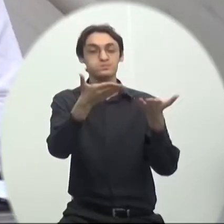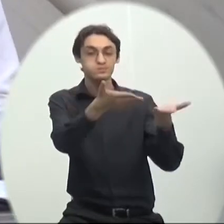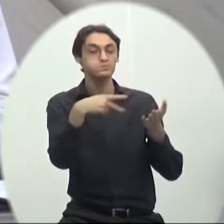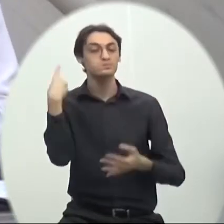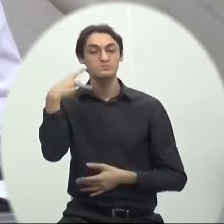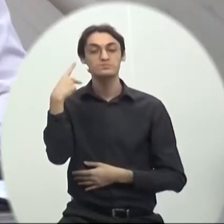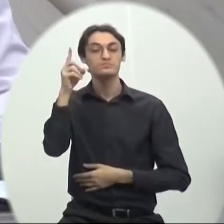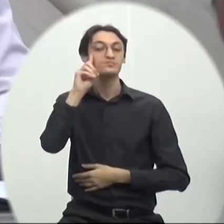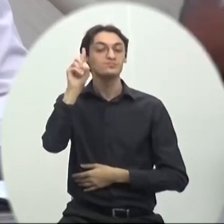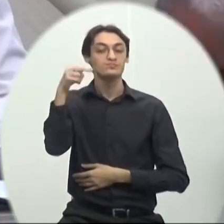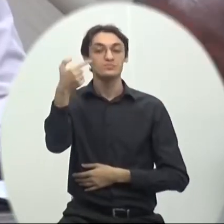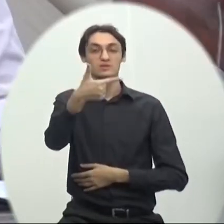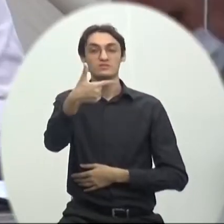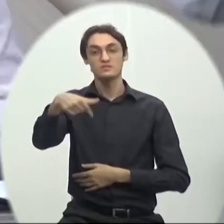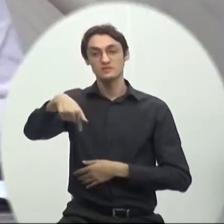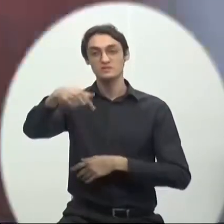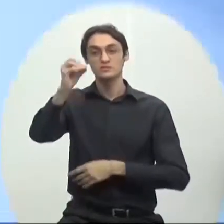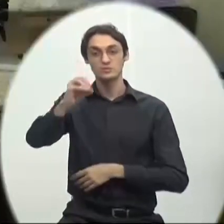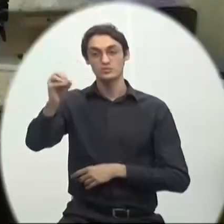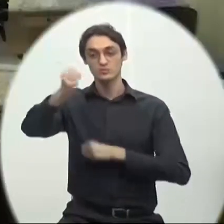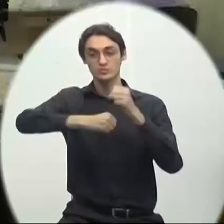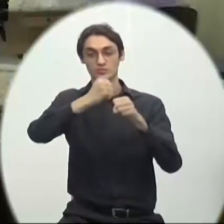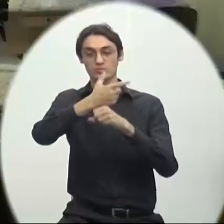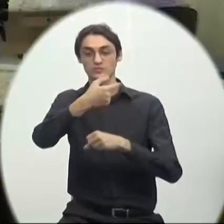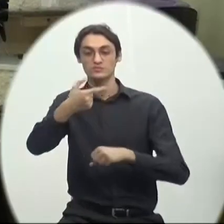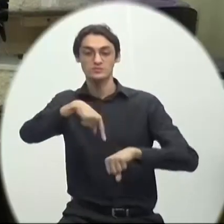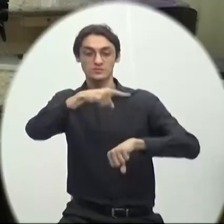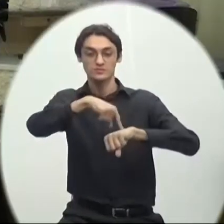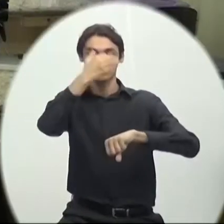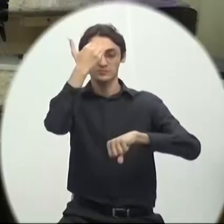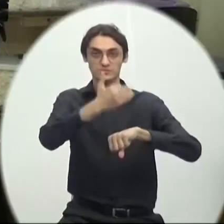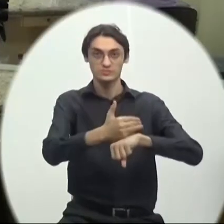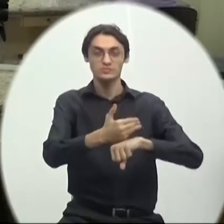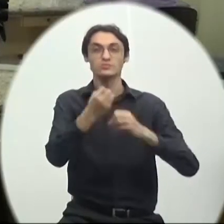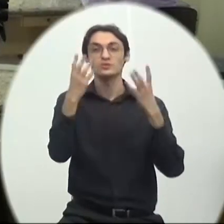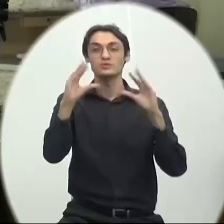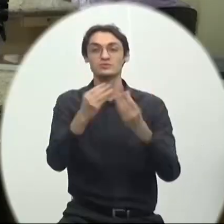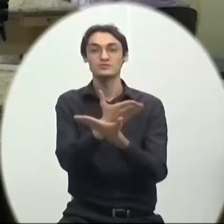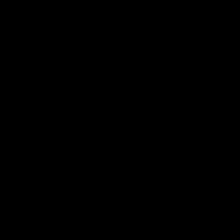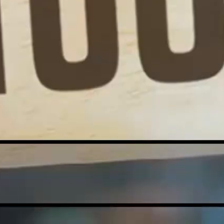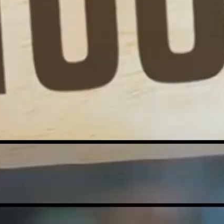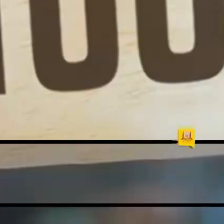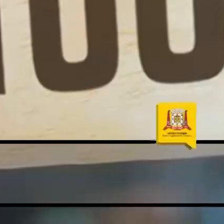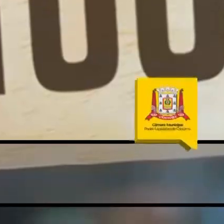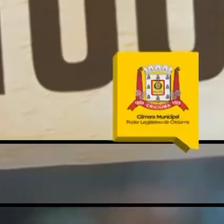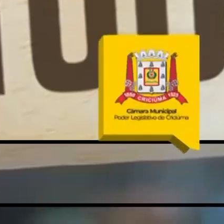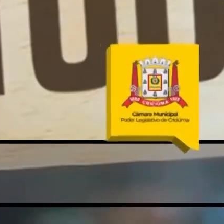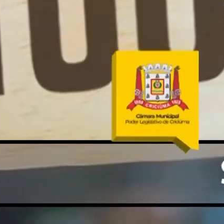vereadores para a próxima, dia 27 de outubro do ano corrente, no horário regimental. Boa noite a todos.